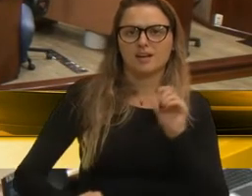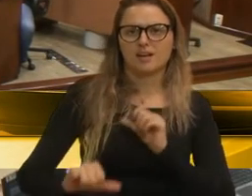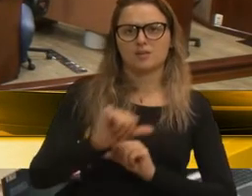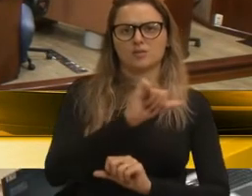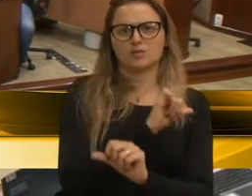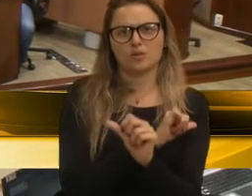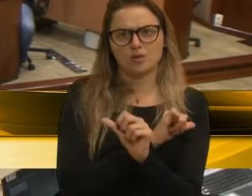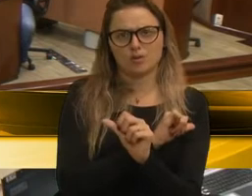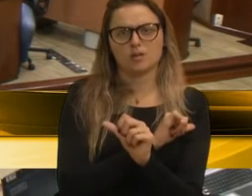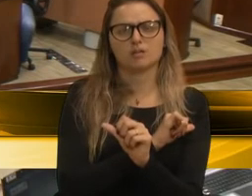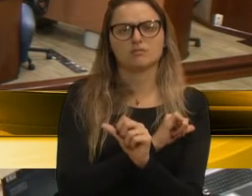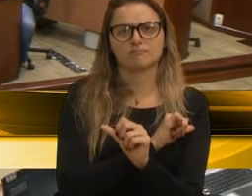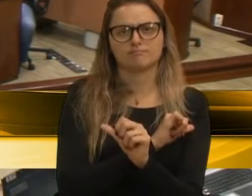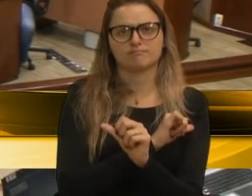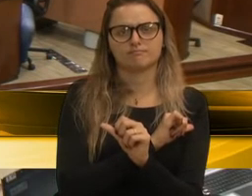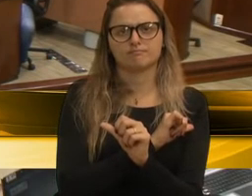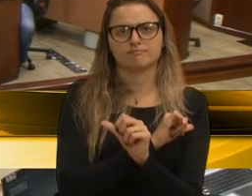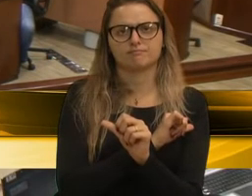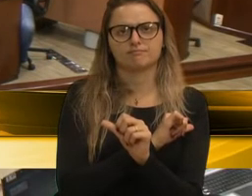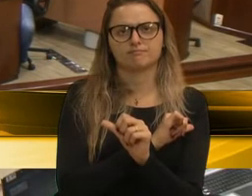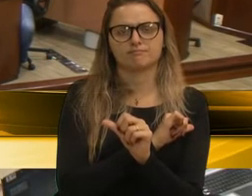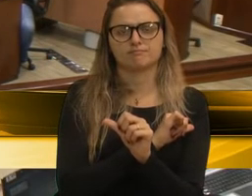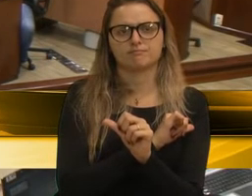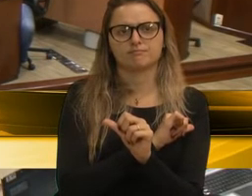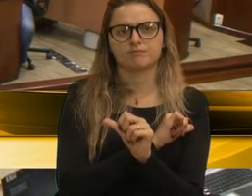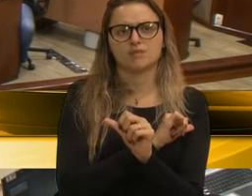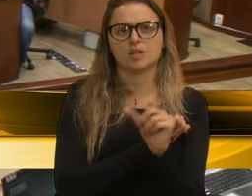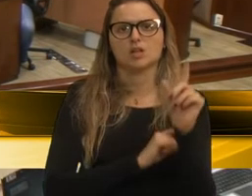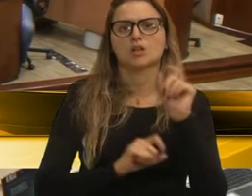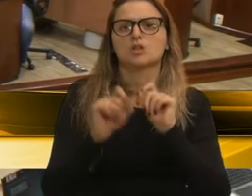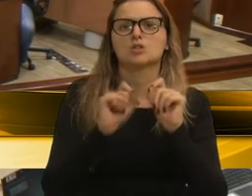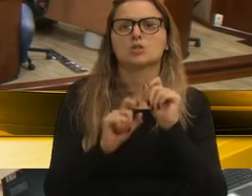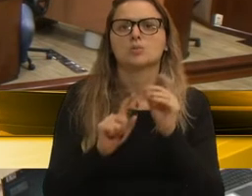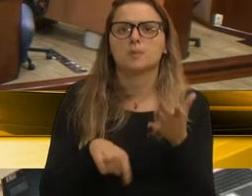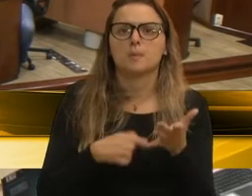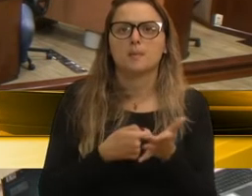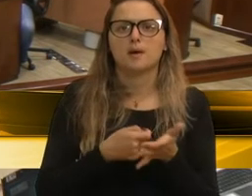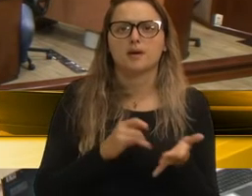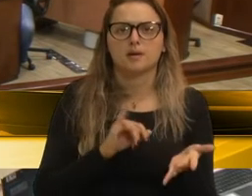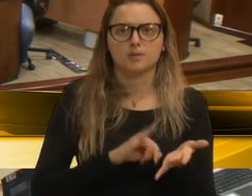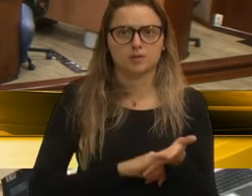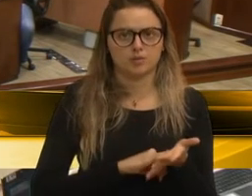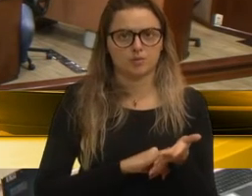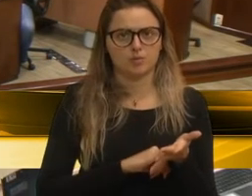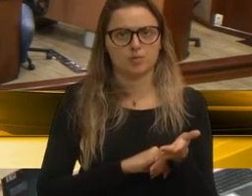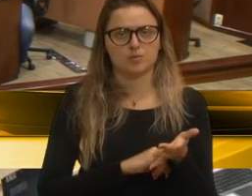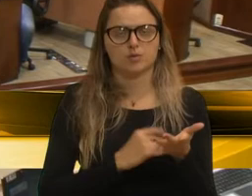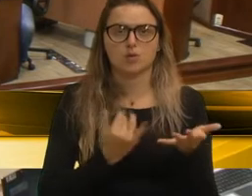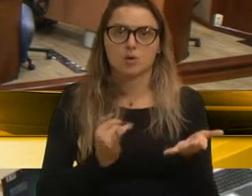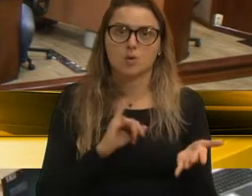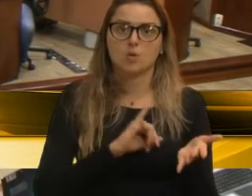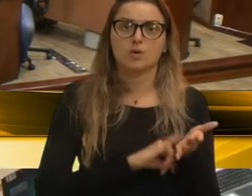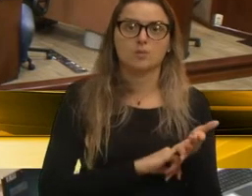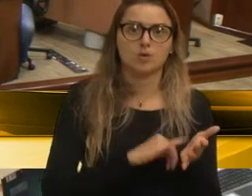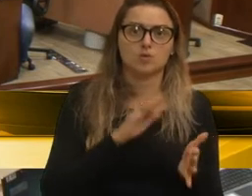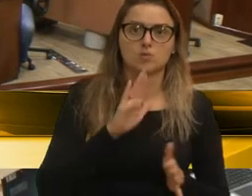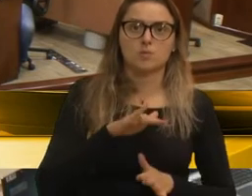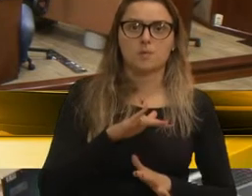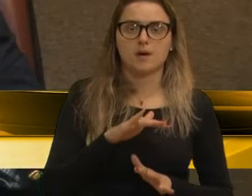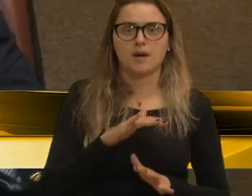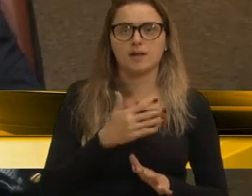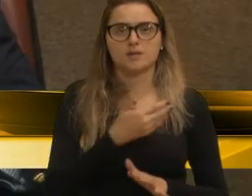pirâmide na questão dos impostos. Isto é, os impostos são mais arrecadados no